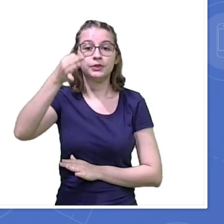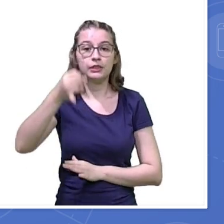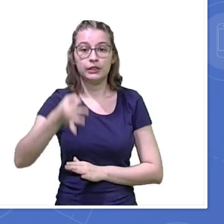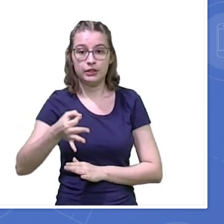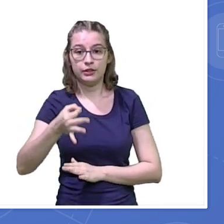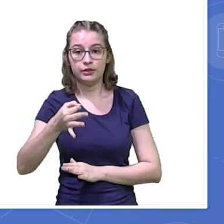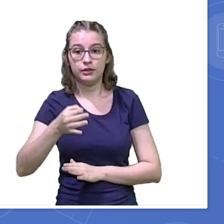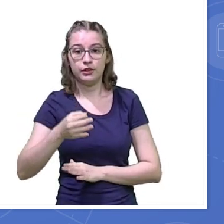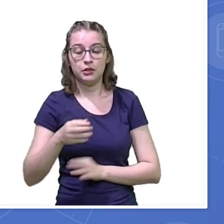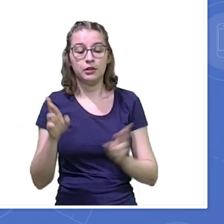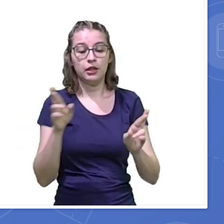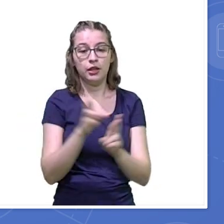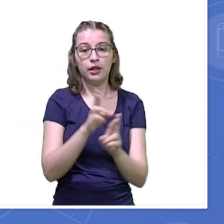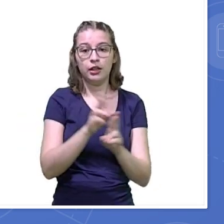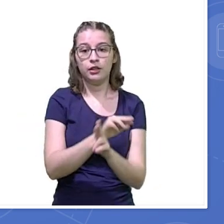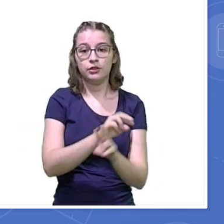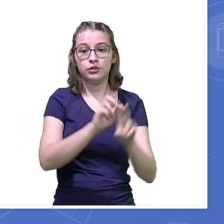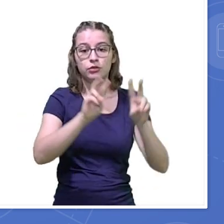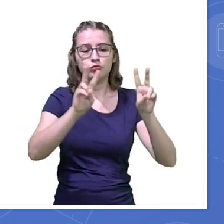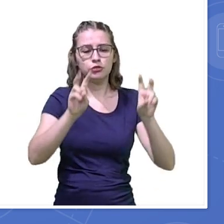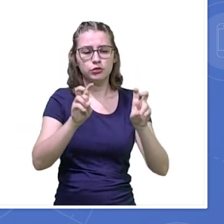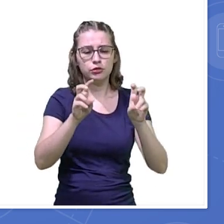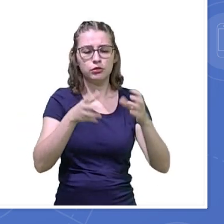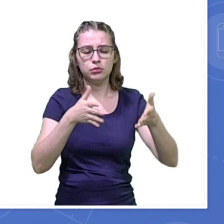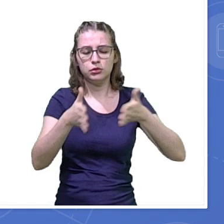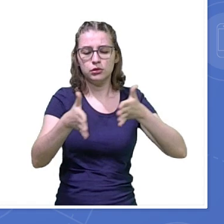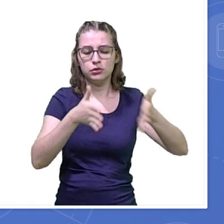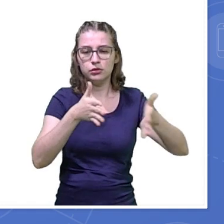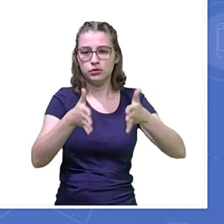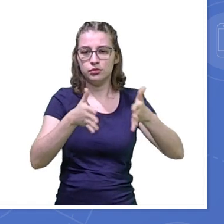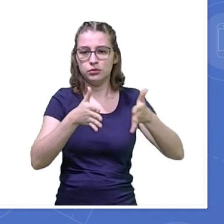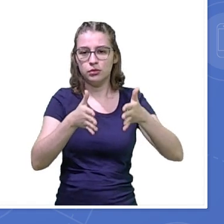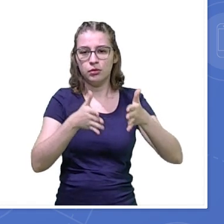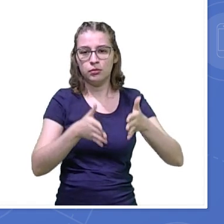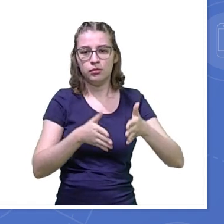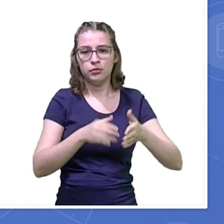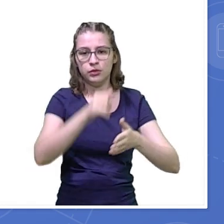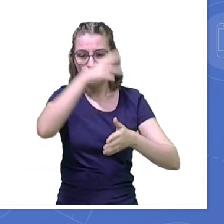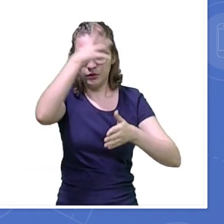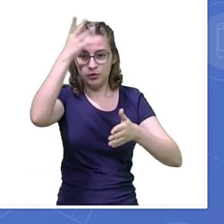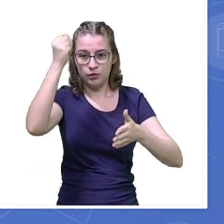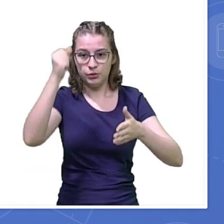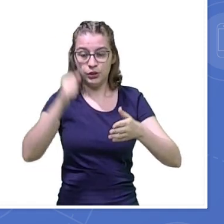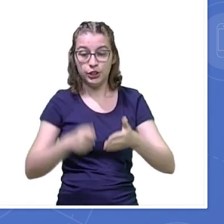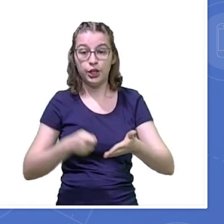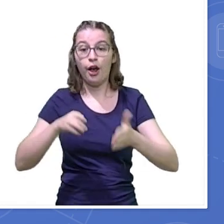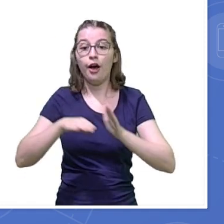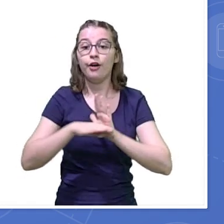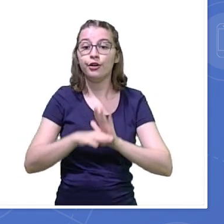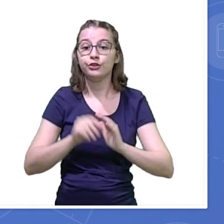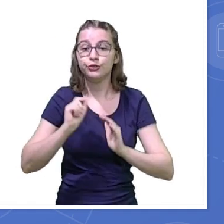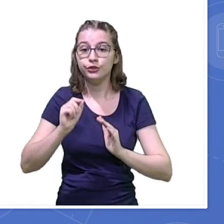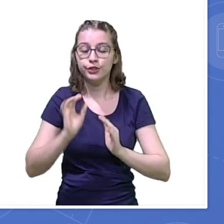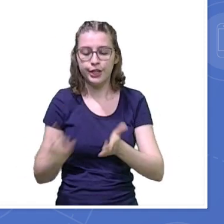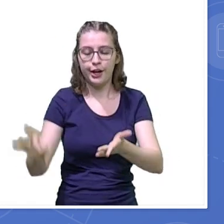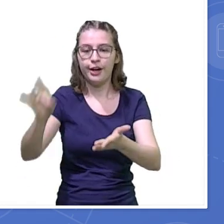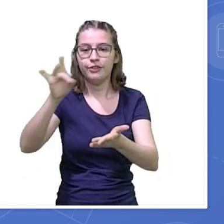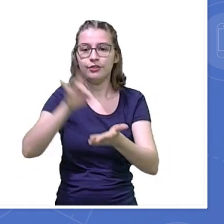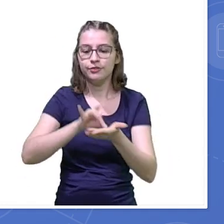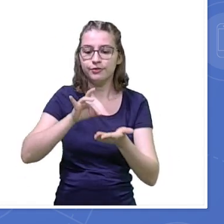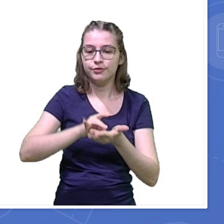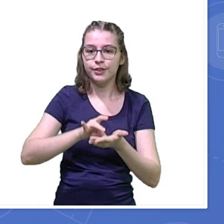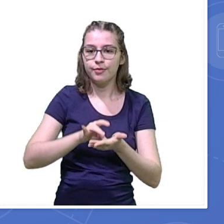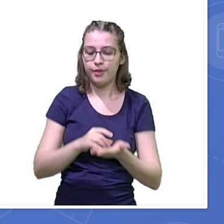aí a esse momento da história do território brasileiro, que ajudou também a consolidar, né, esse território que a gente